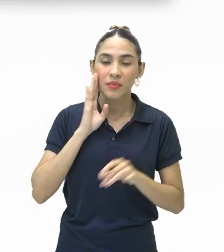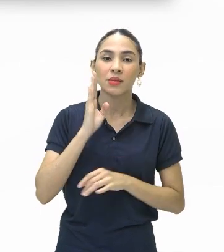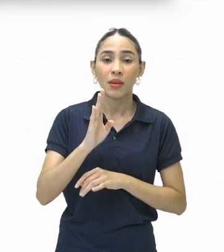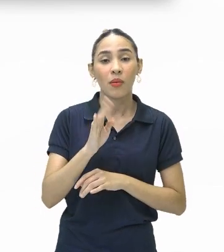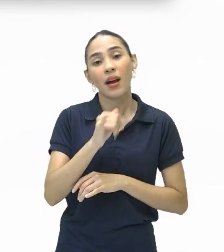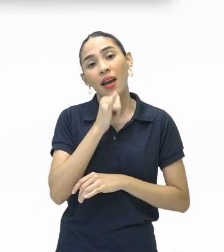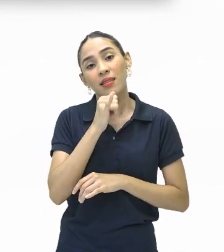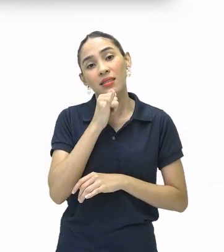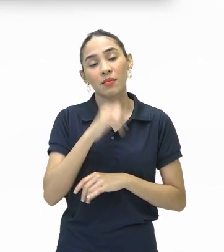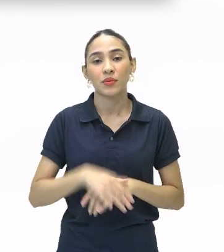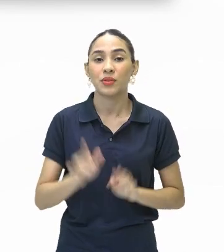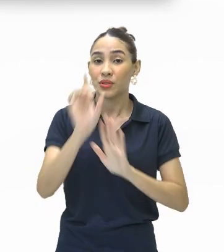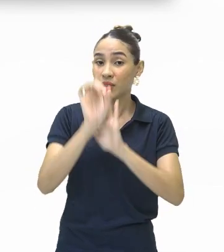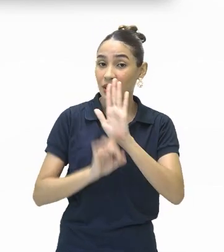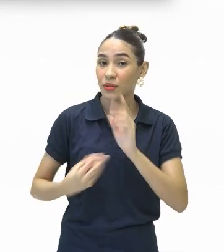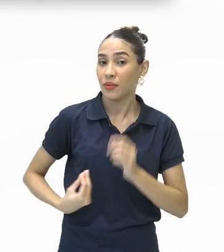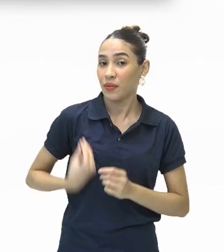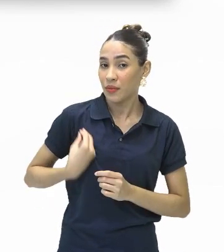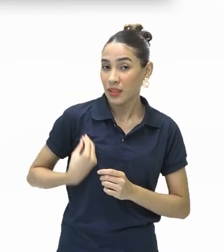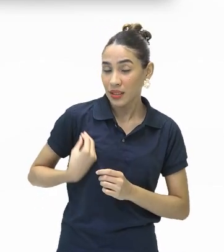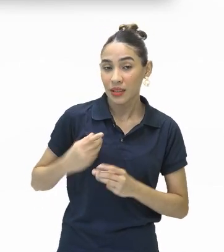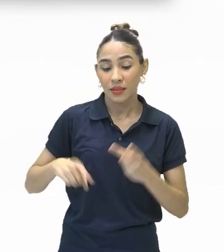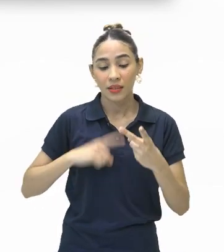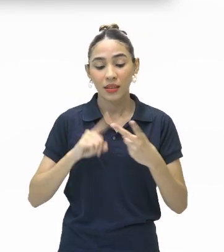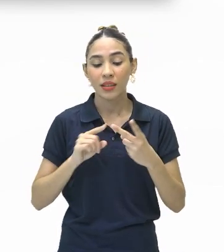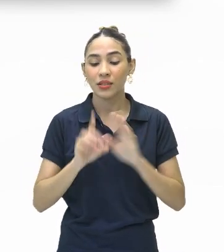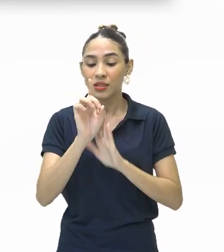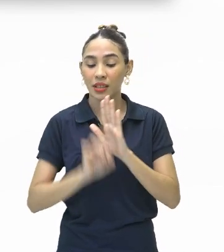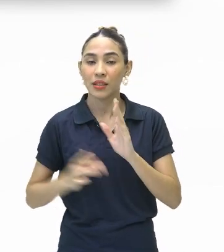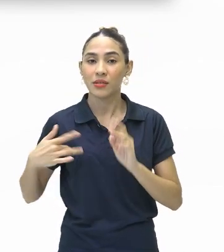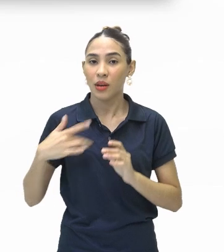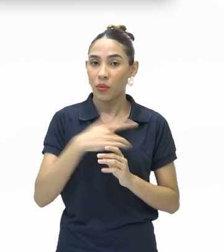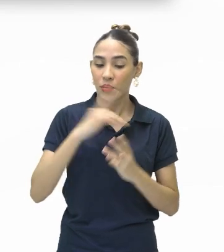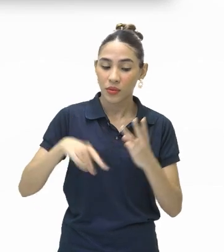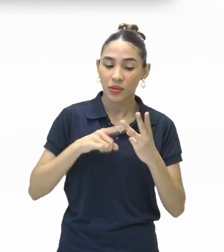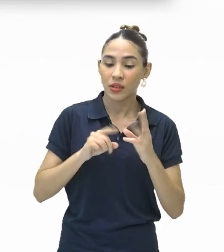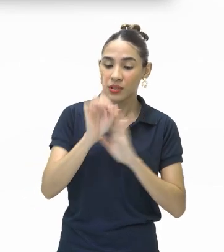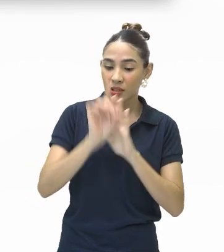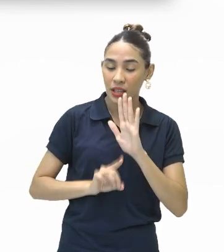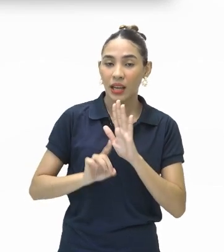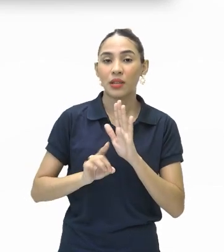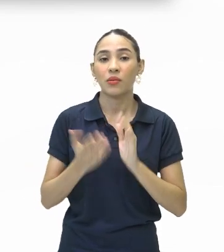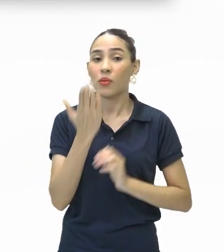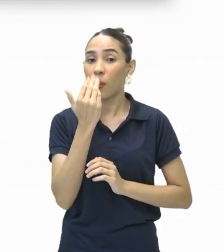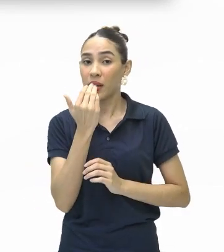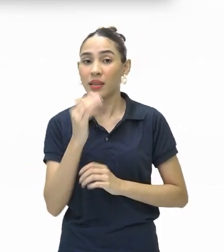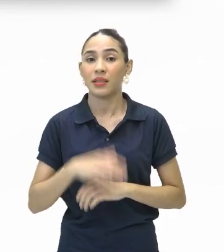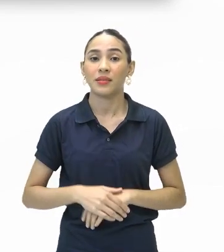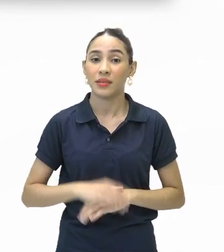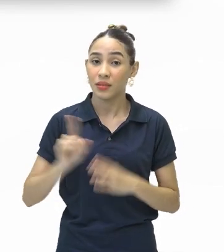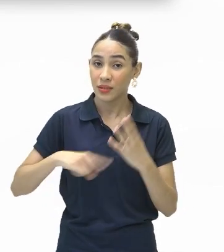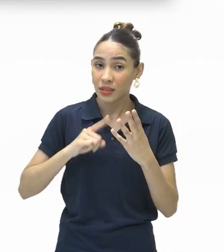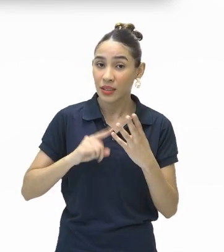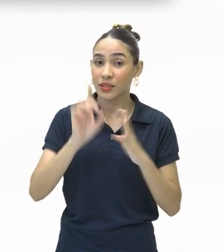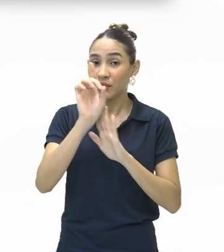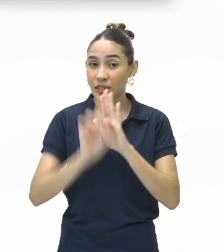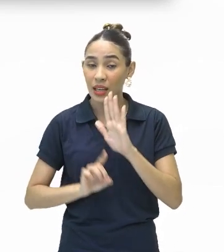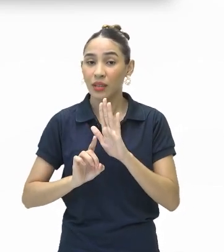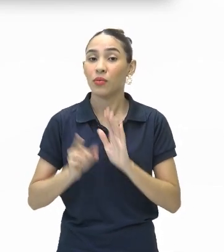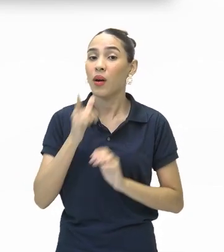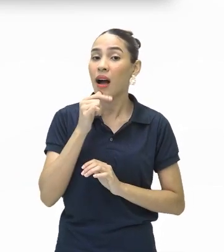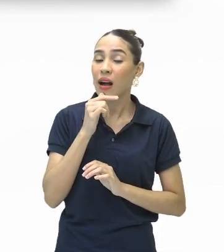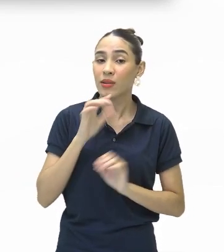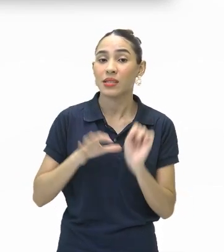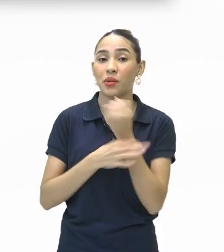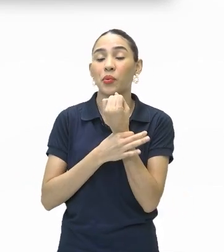isso. Por exemplo, o direito à vida, o direito à saúde, o direito à alimentação, o direito à água